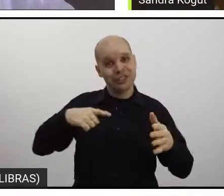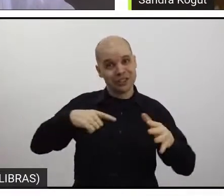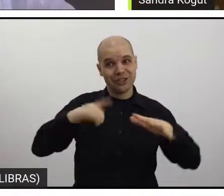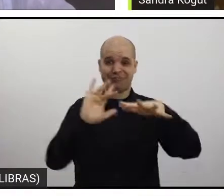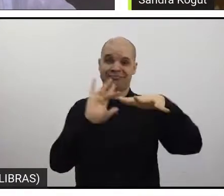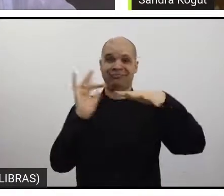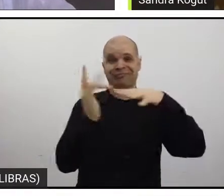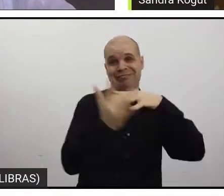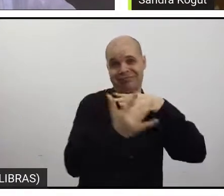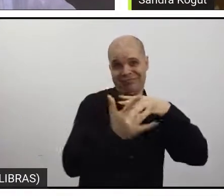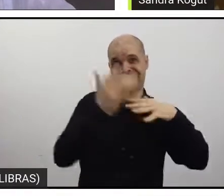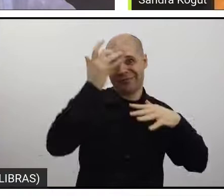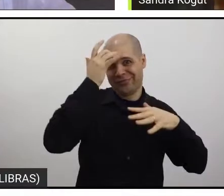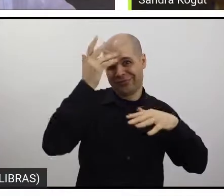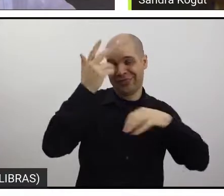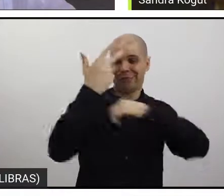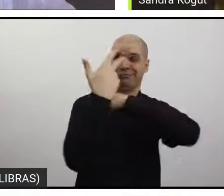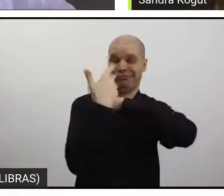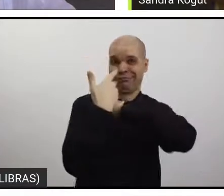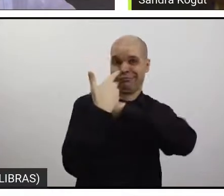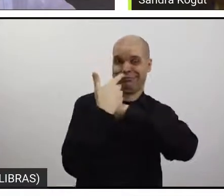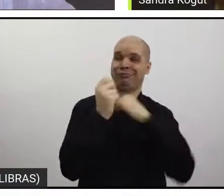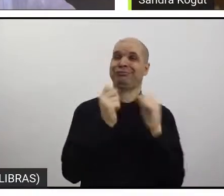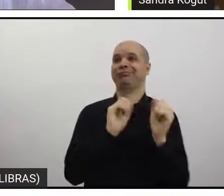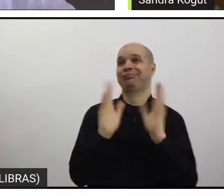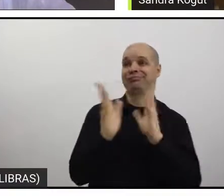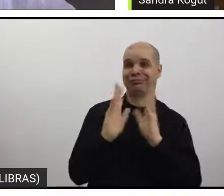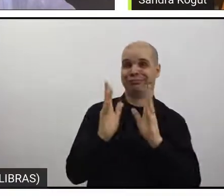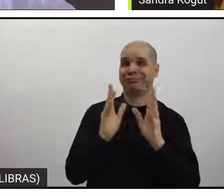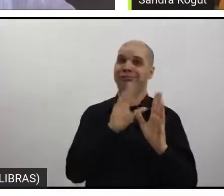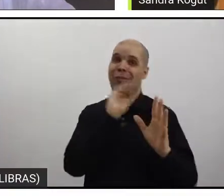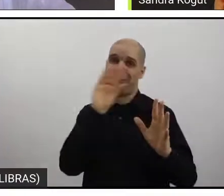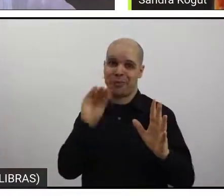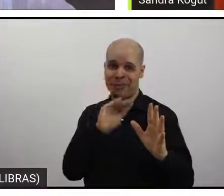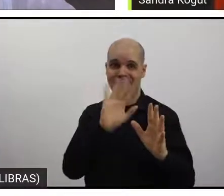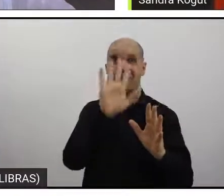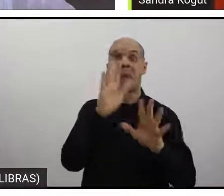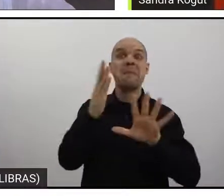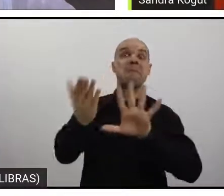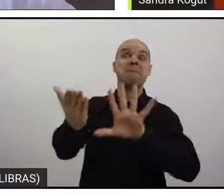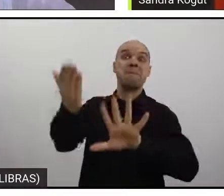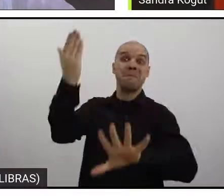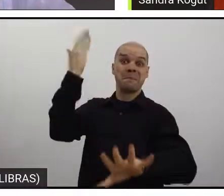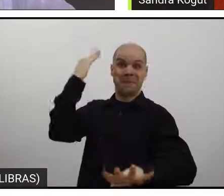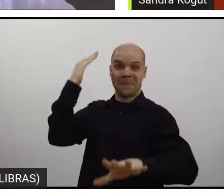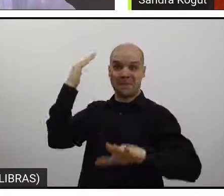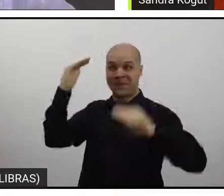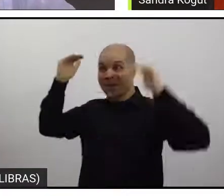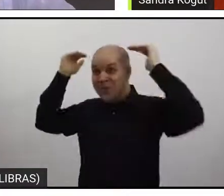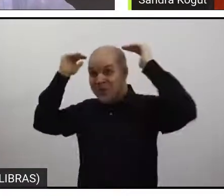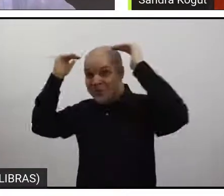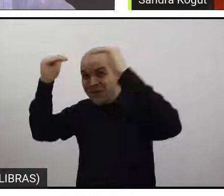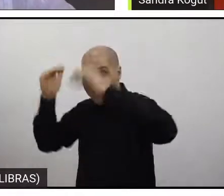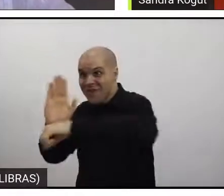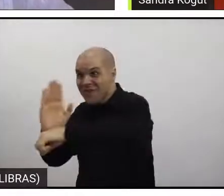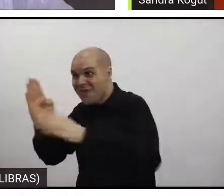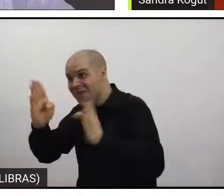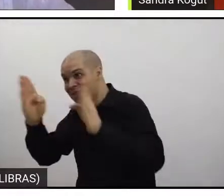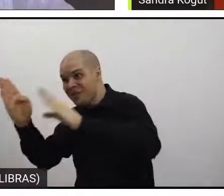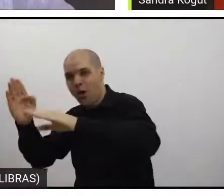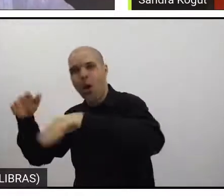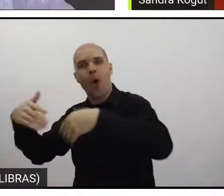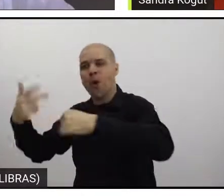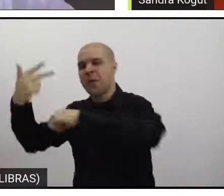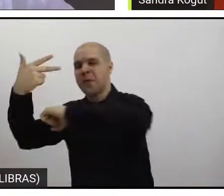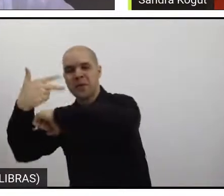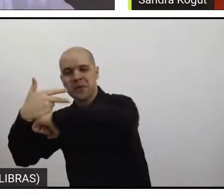legal. A Marina falou, e, enfim, está falando, descobrir qual tecnologia vai prevalecer